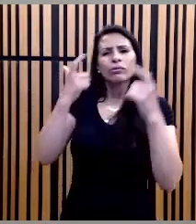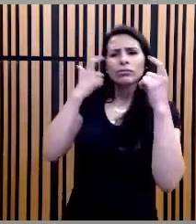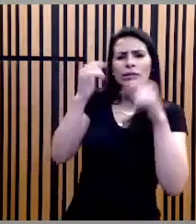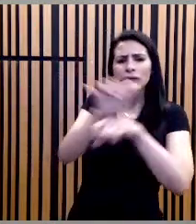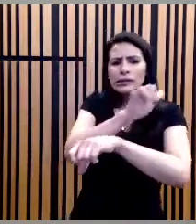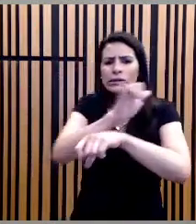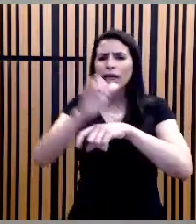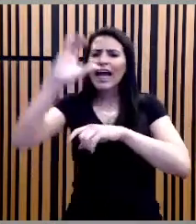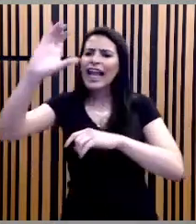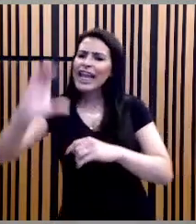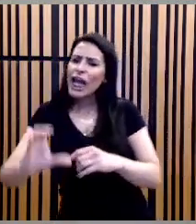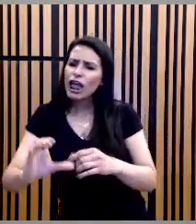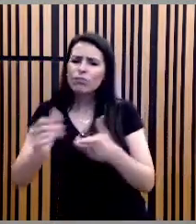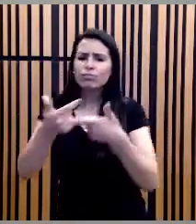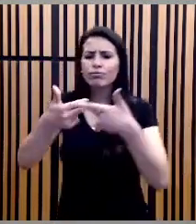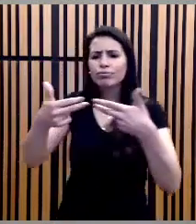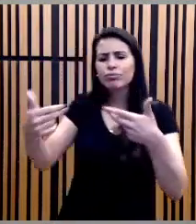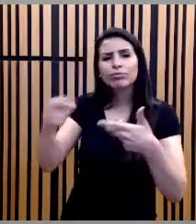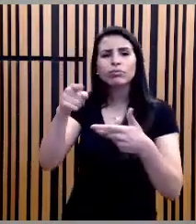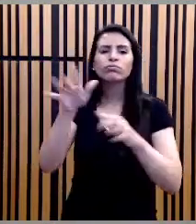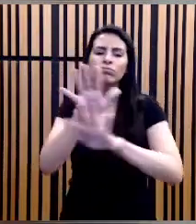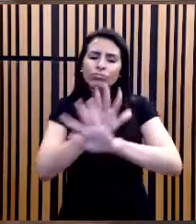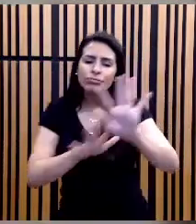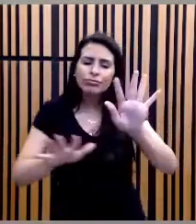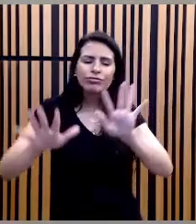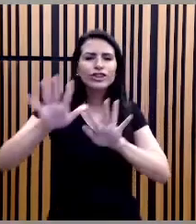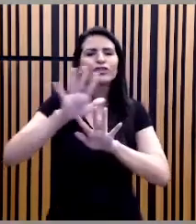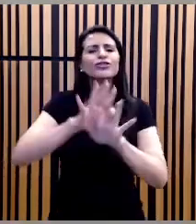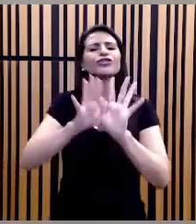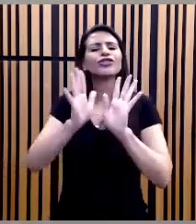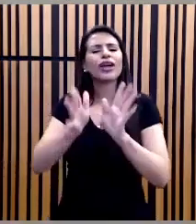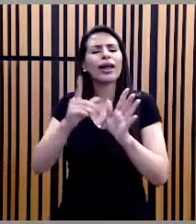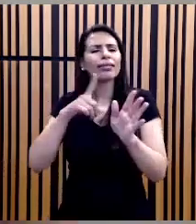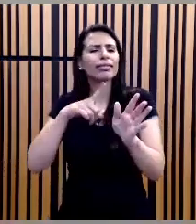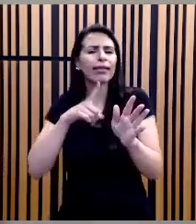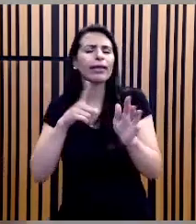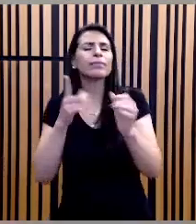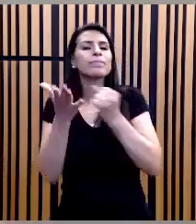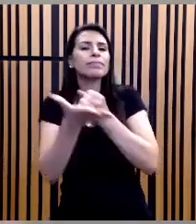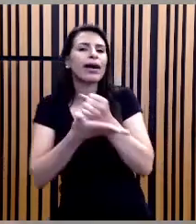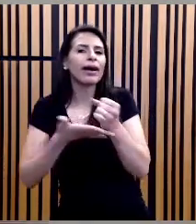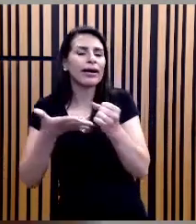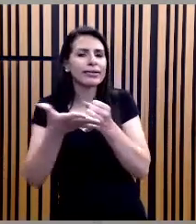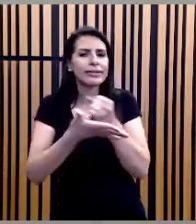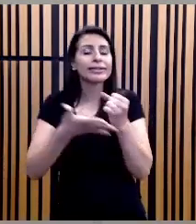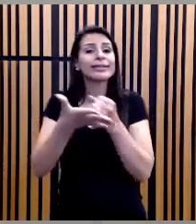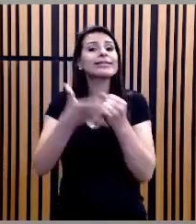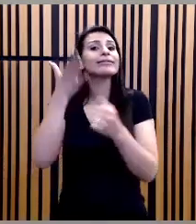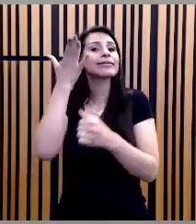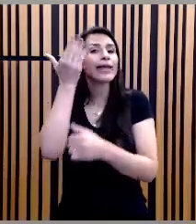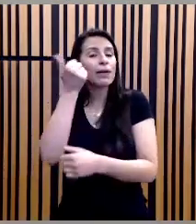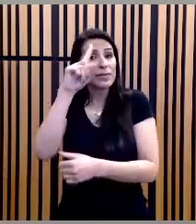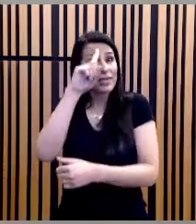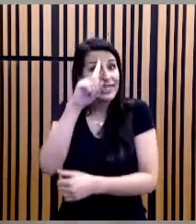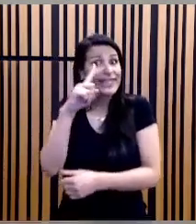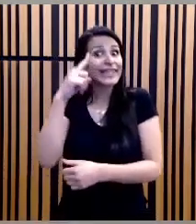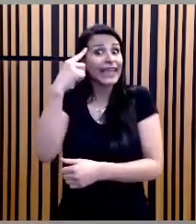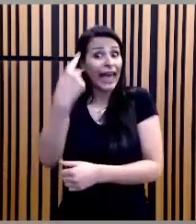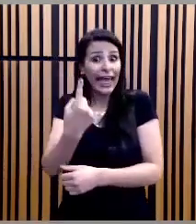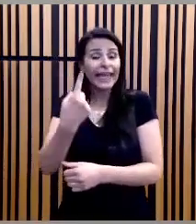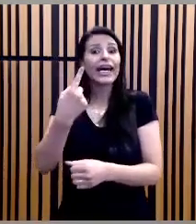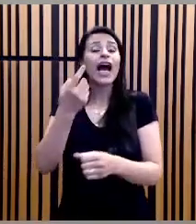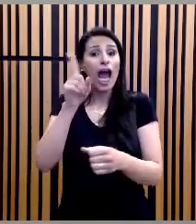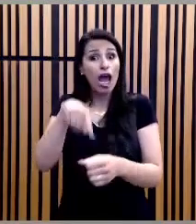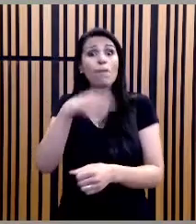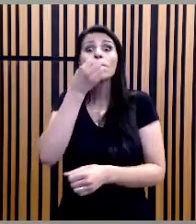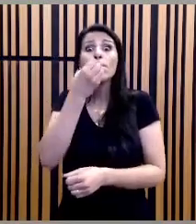tu tem já um mínimo aí que tu sabe que a tua ideia realmente é concreta e que tu consegue